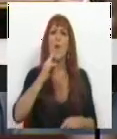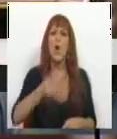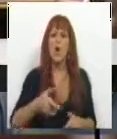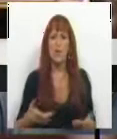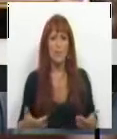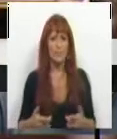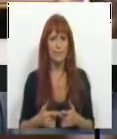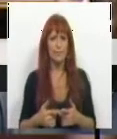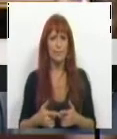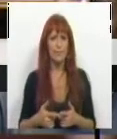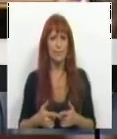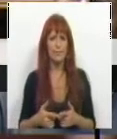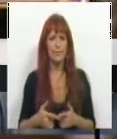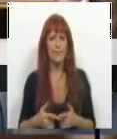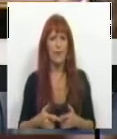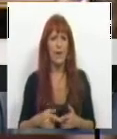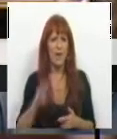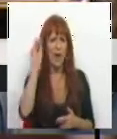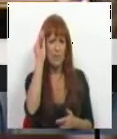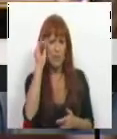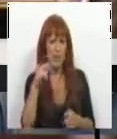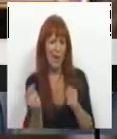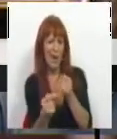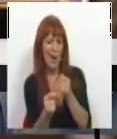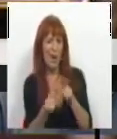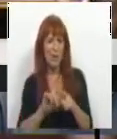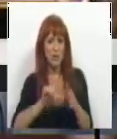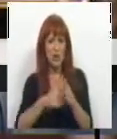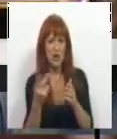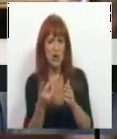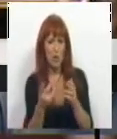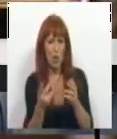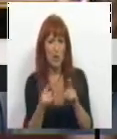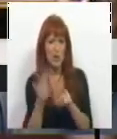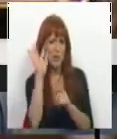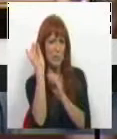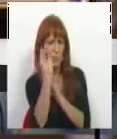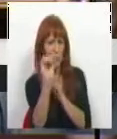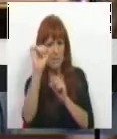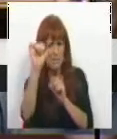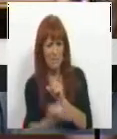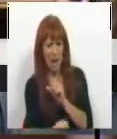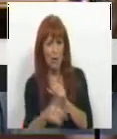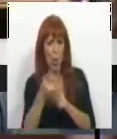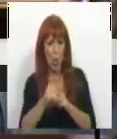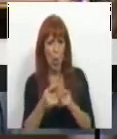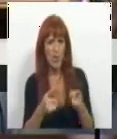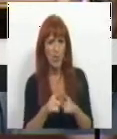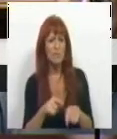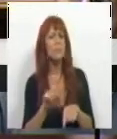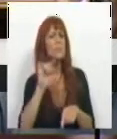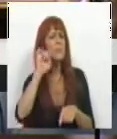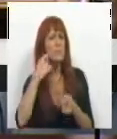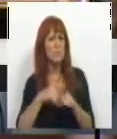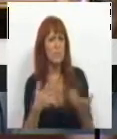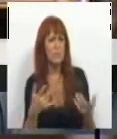seguinte. A sugestão que está subjacente a estes dois projetos é uma sugestão errada, segundo a qual estariam em causa